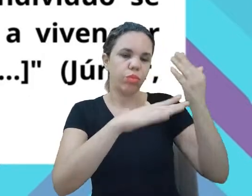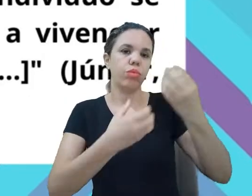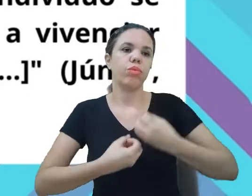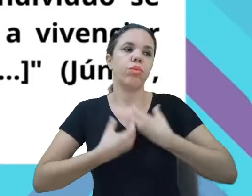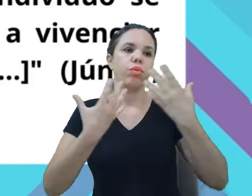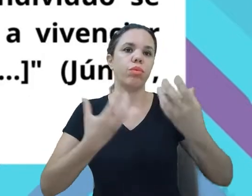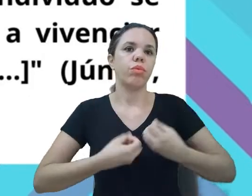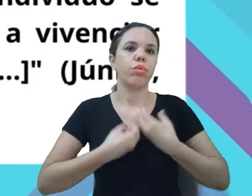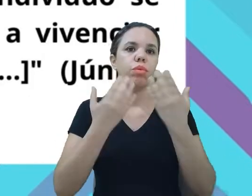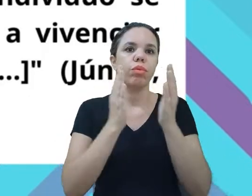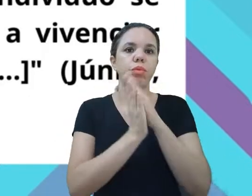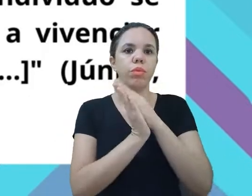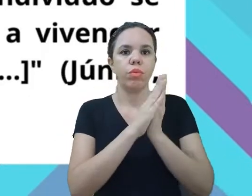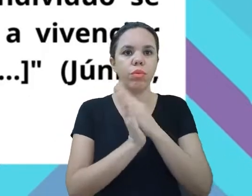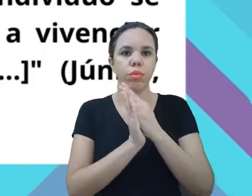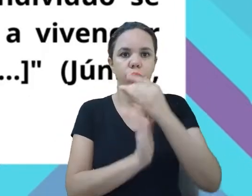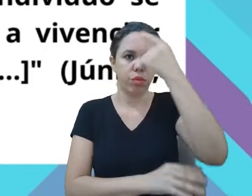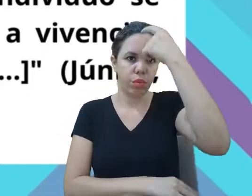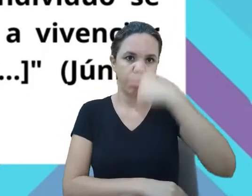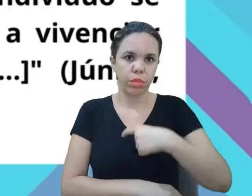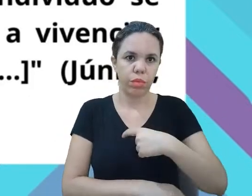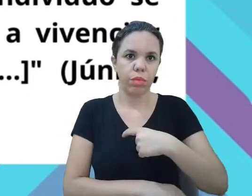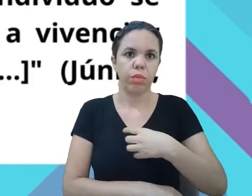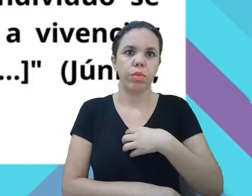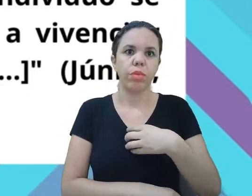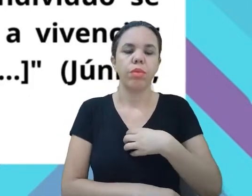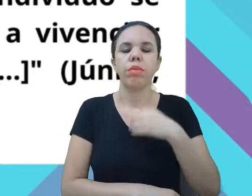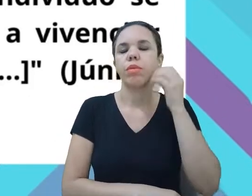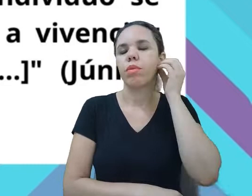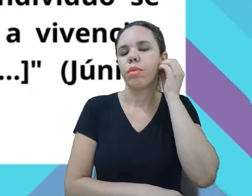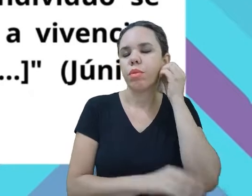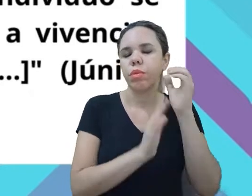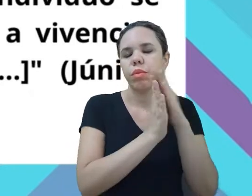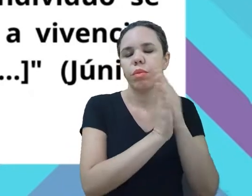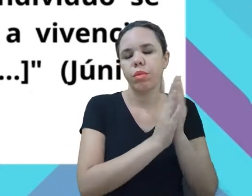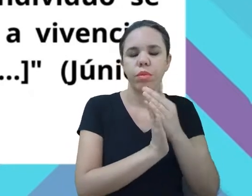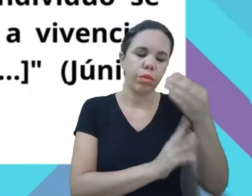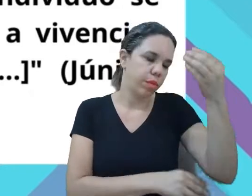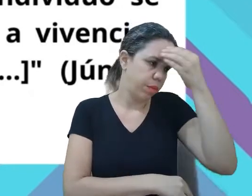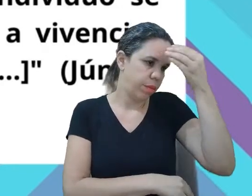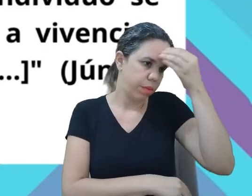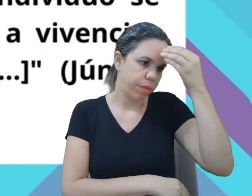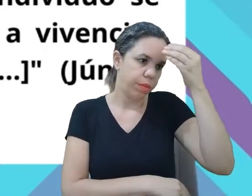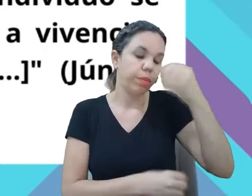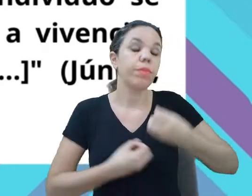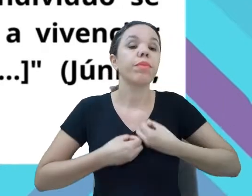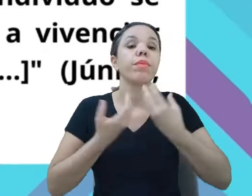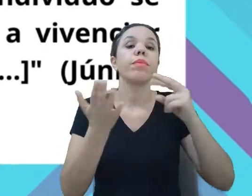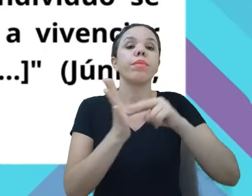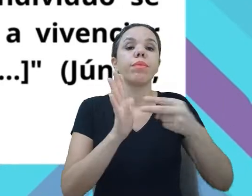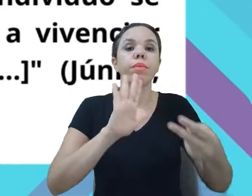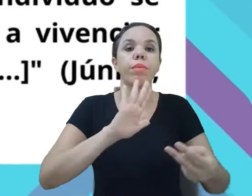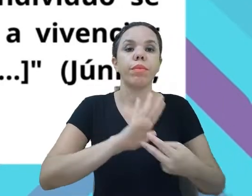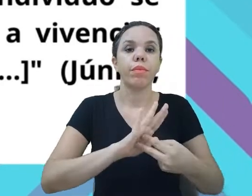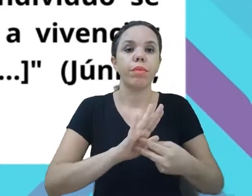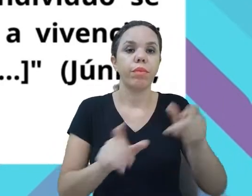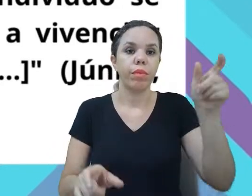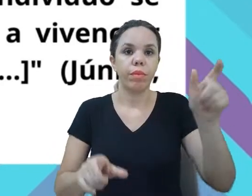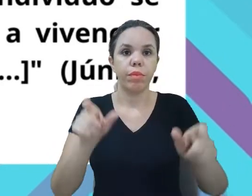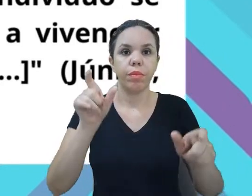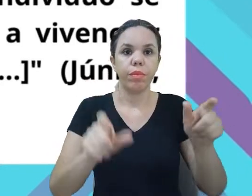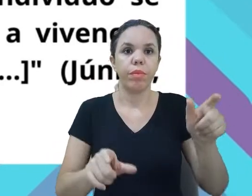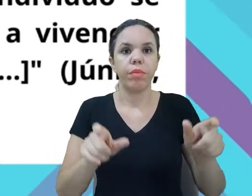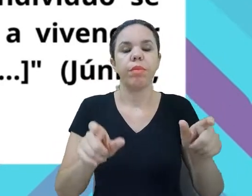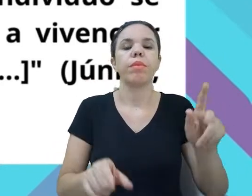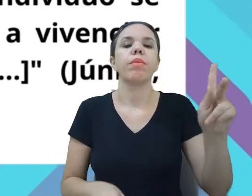formação e à expressão dos traços de caráter na personalidade da Riley. Então, o caráter seria a expressão de como